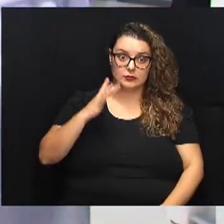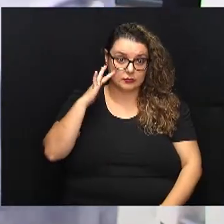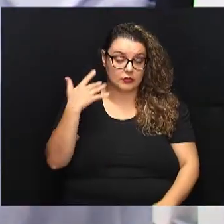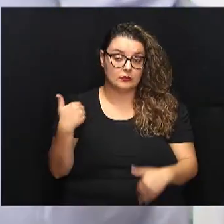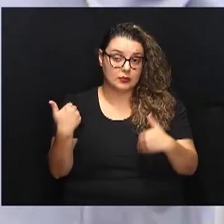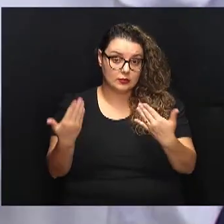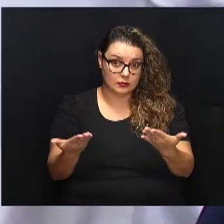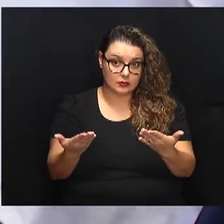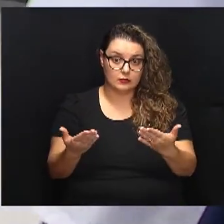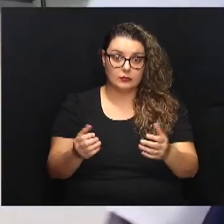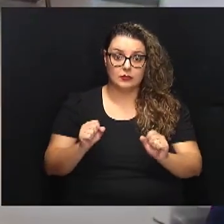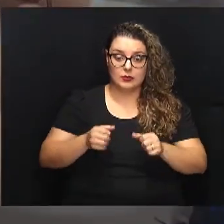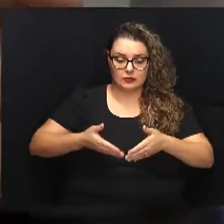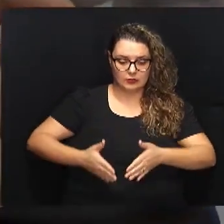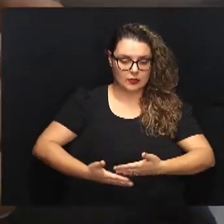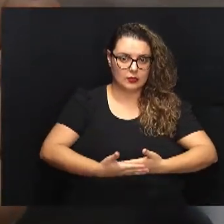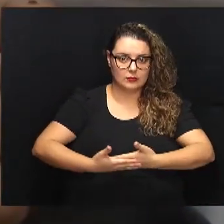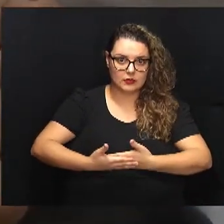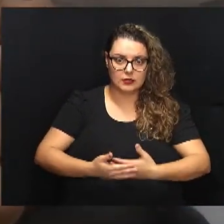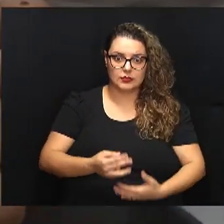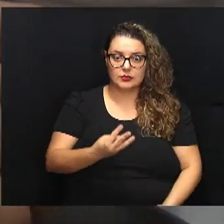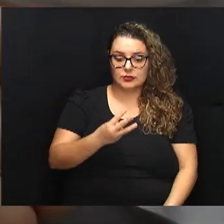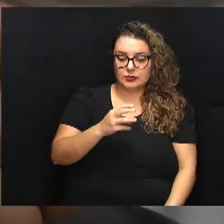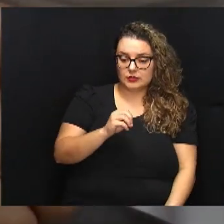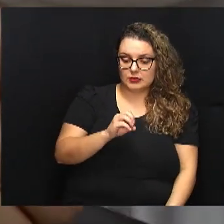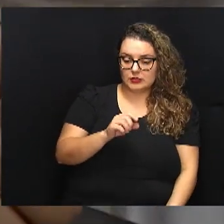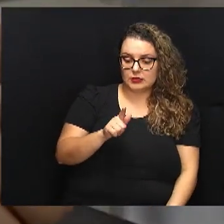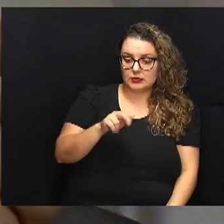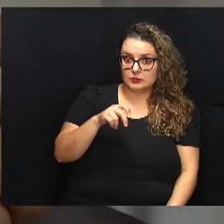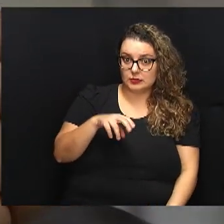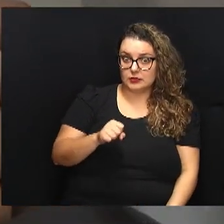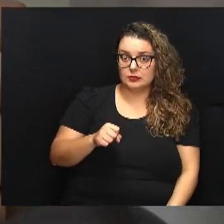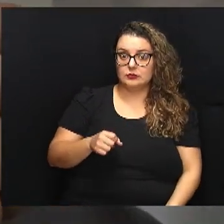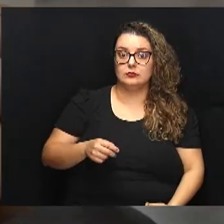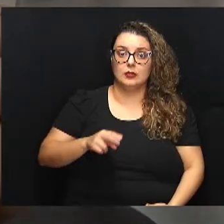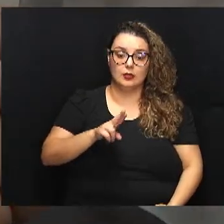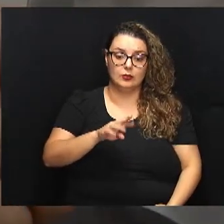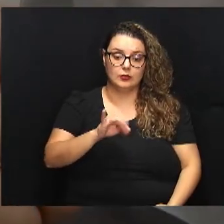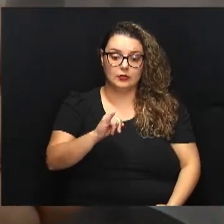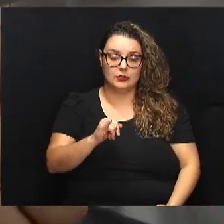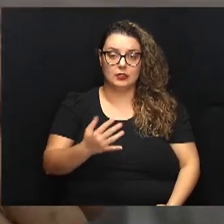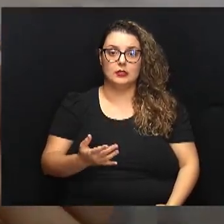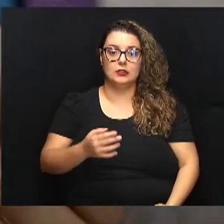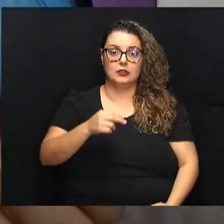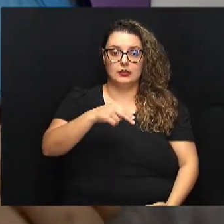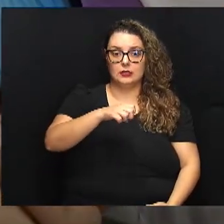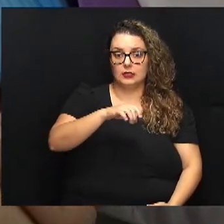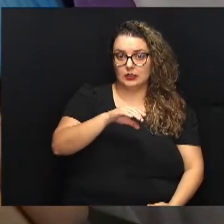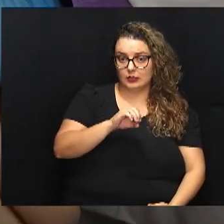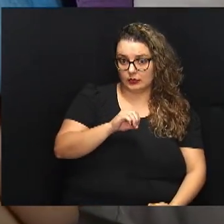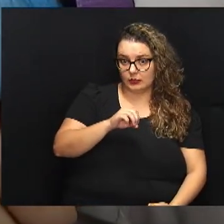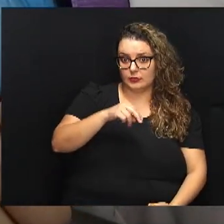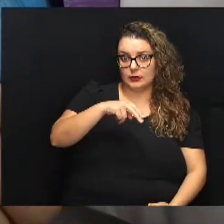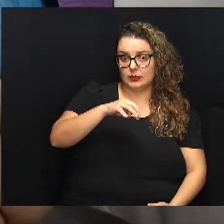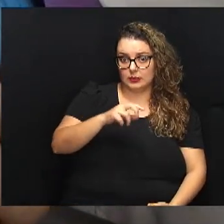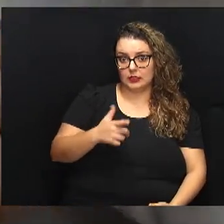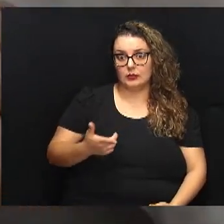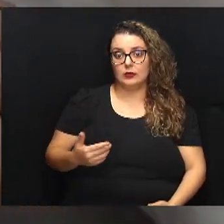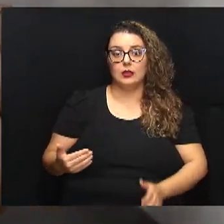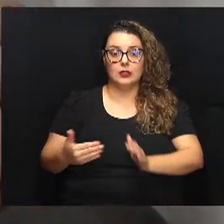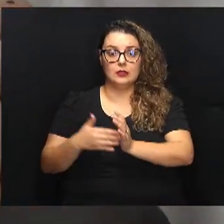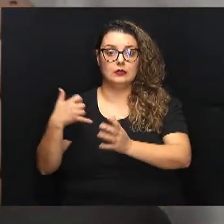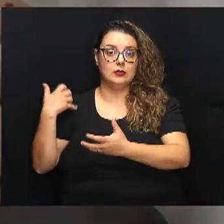Pode ser desde um recém-nascido de 300 gramas que está no UTI neonatal até um senhorzinho que está nos últimos dias de vida. Então, de fato, é